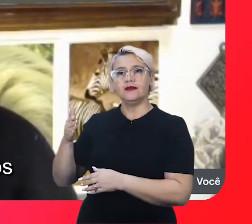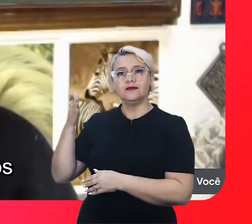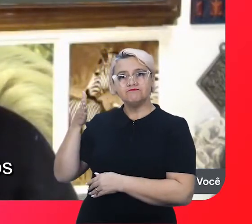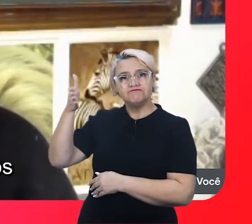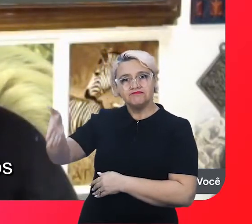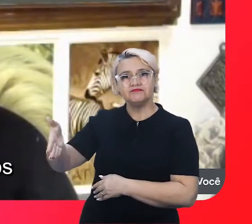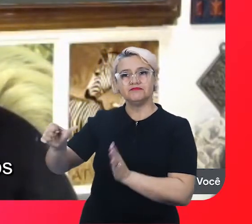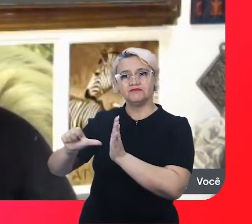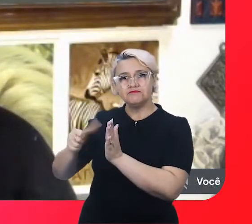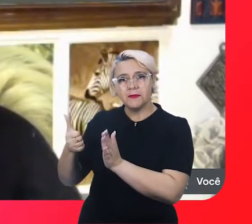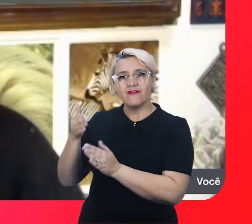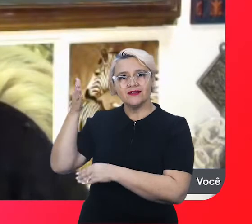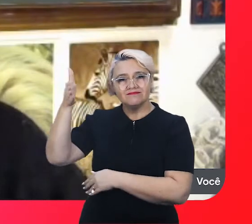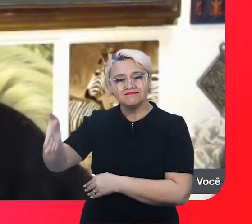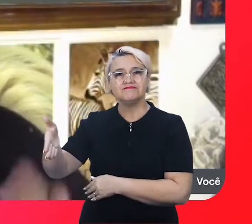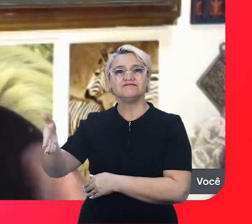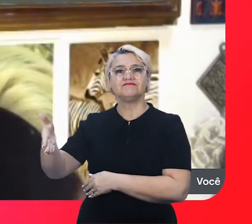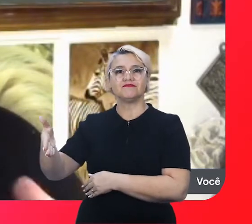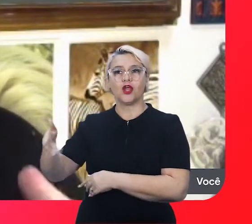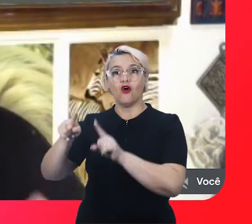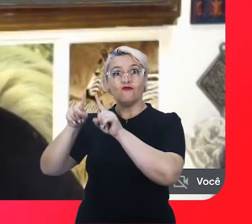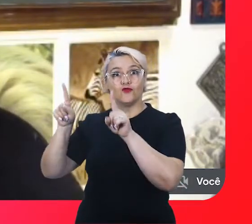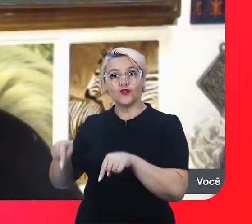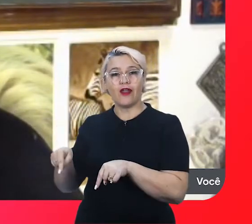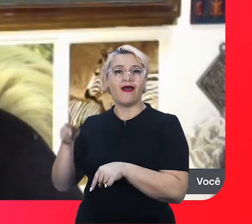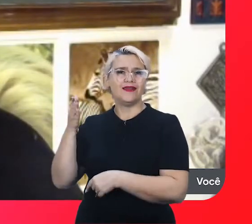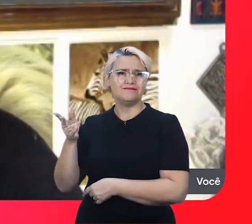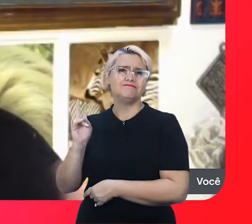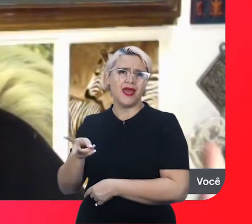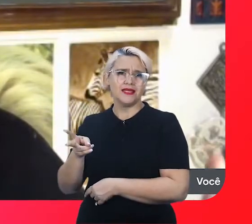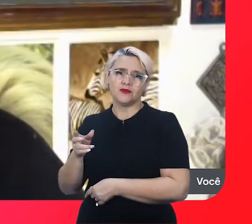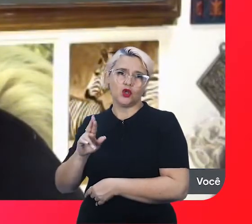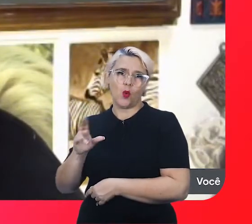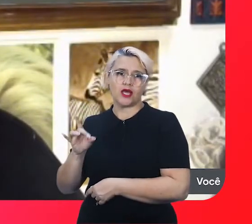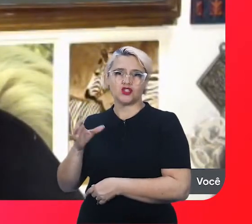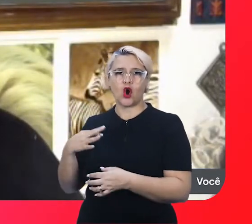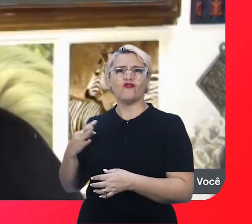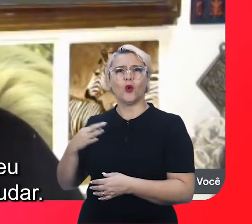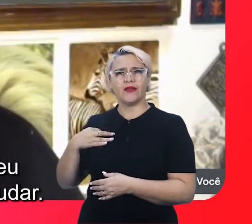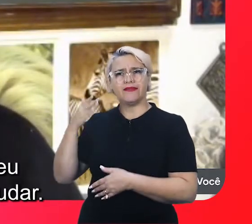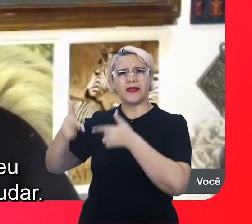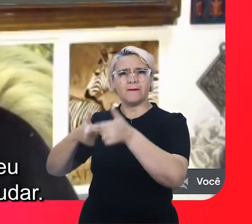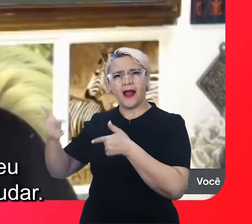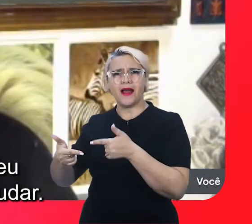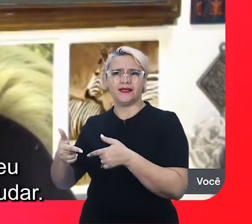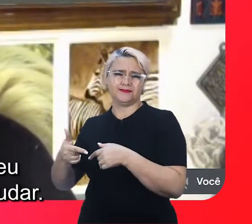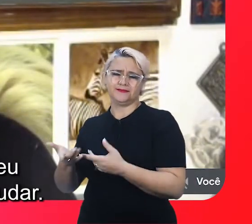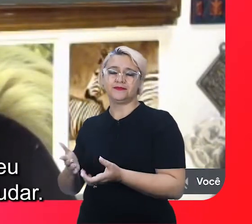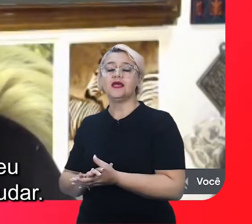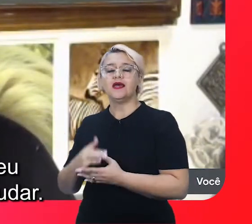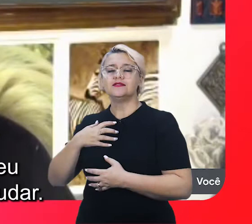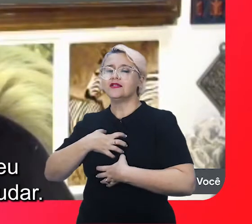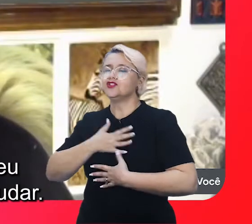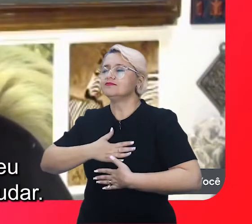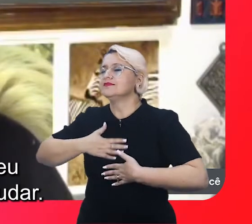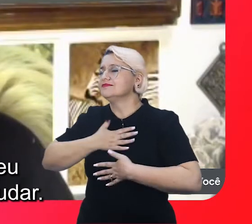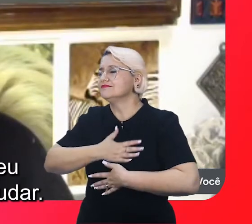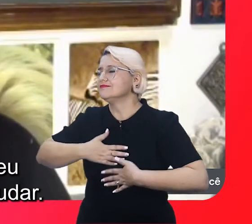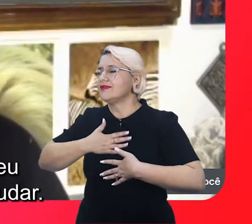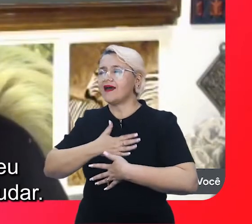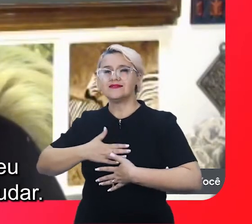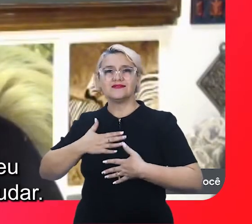Filhos, pela primeira vez como funcionária mesmo, não mais como frila, eu senti um prazer, Antônio, e mal